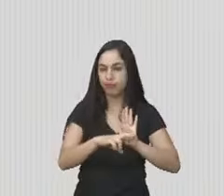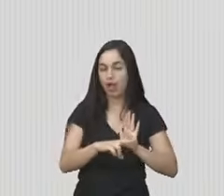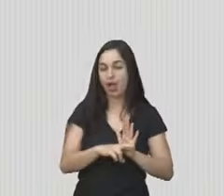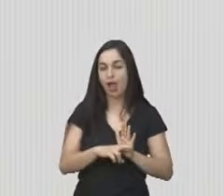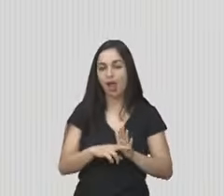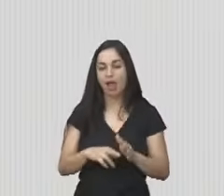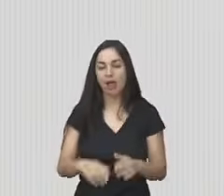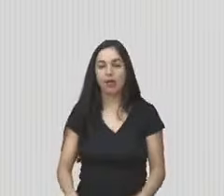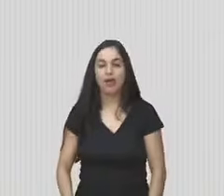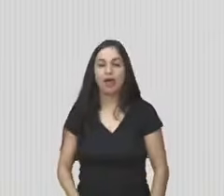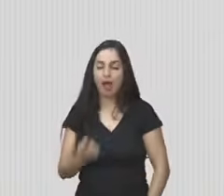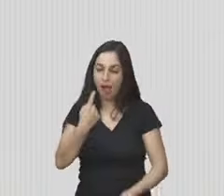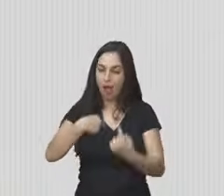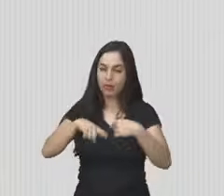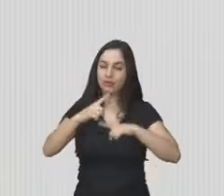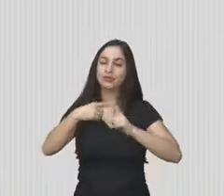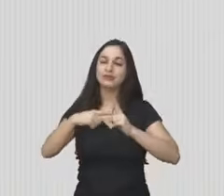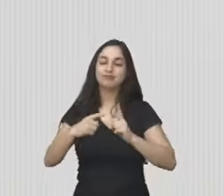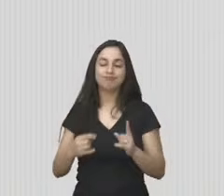autoestima.